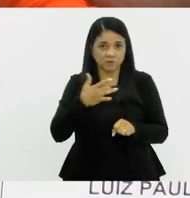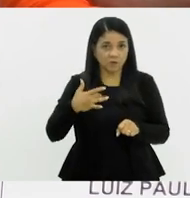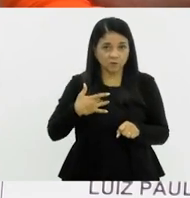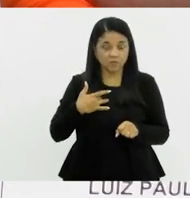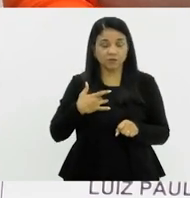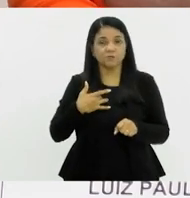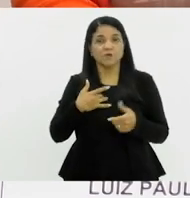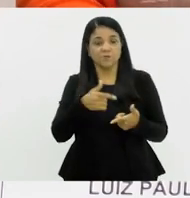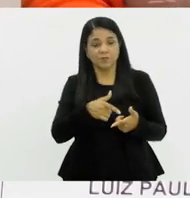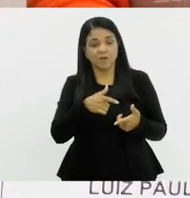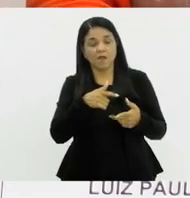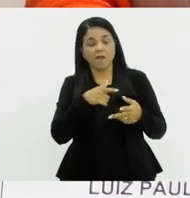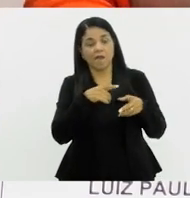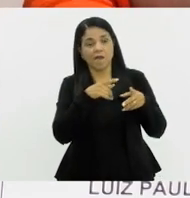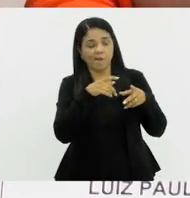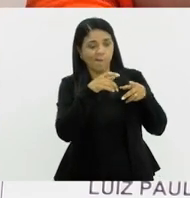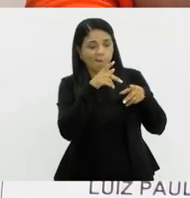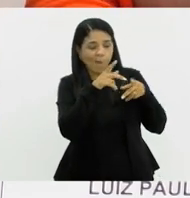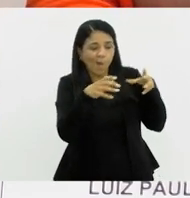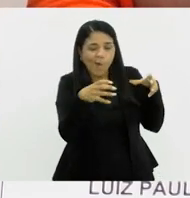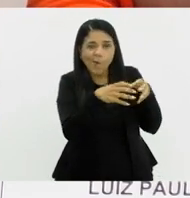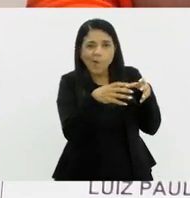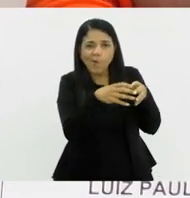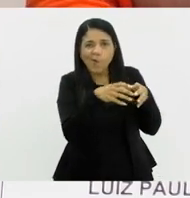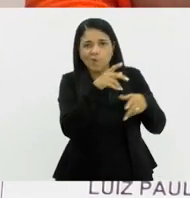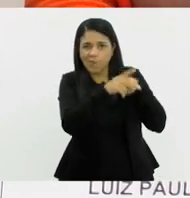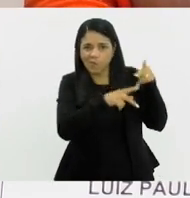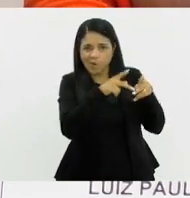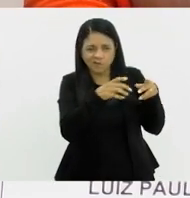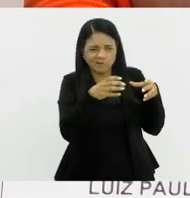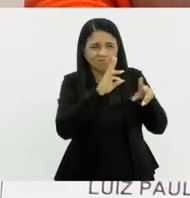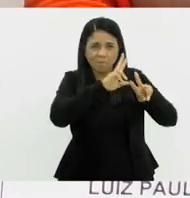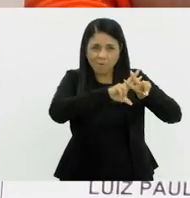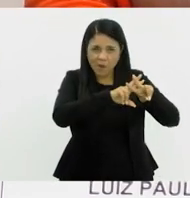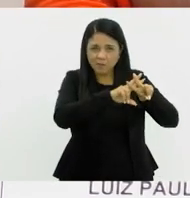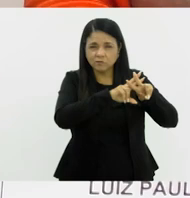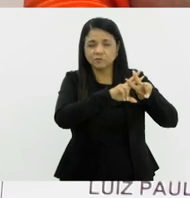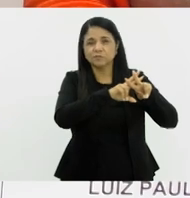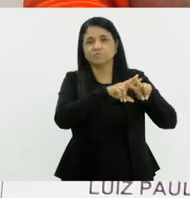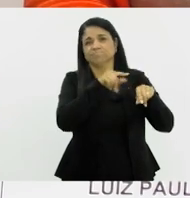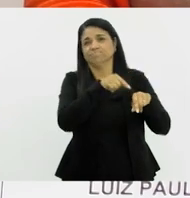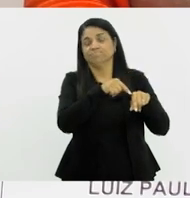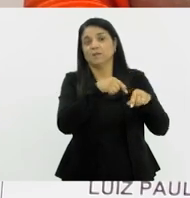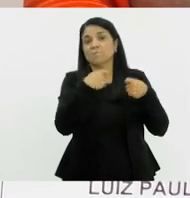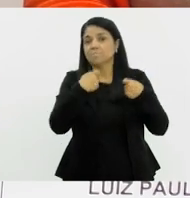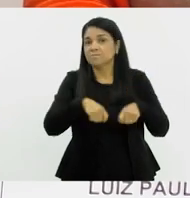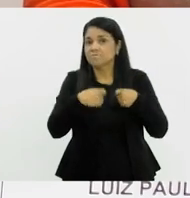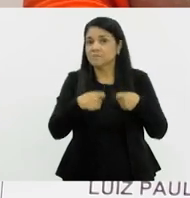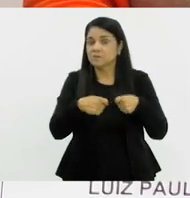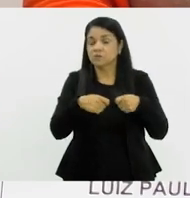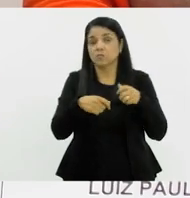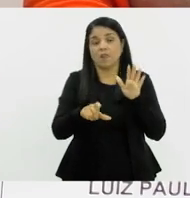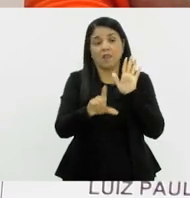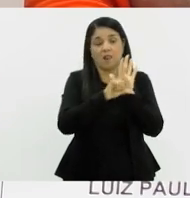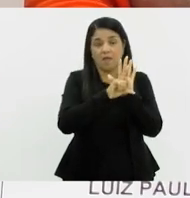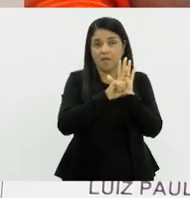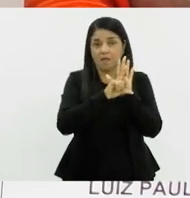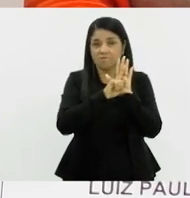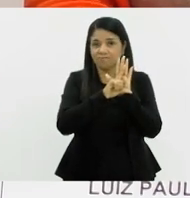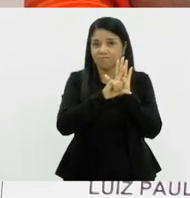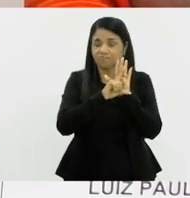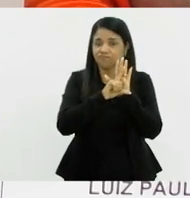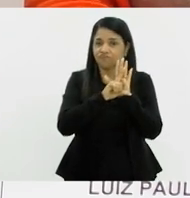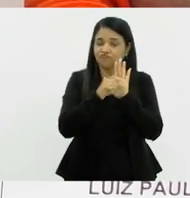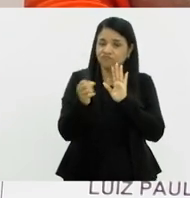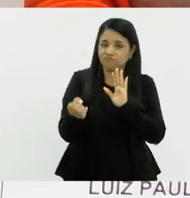privada de liberdade. É uma lei de 90, precisou que fosse editada uma outra lei, uma